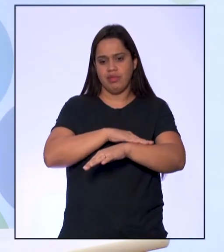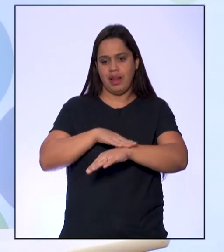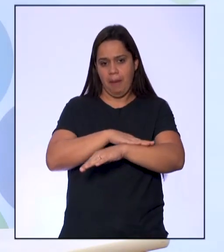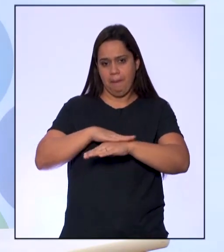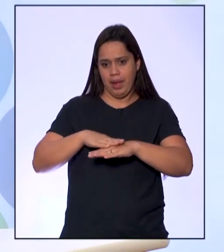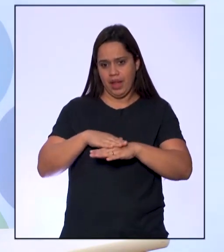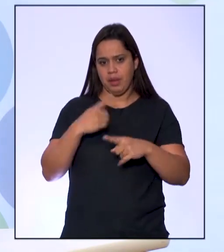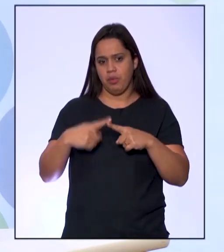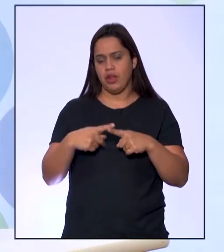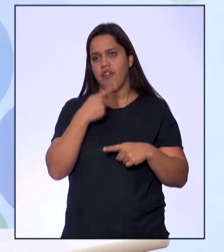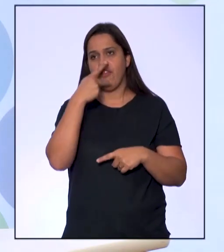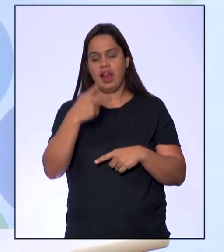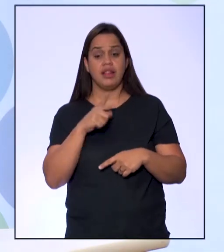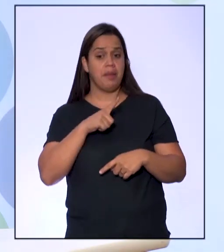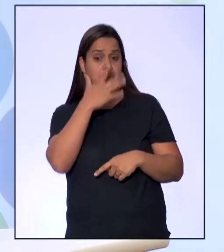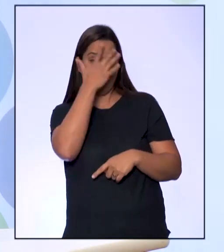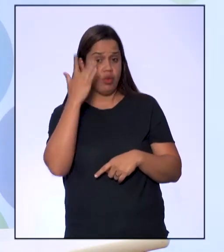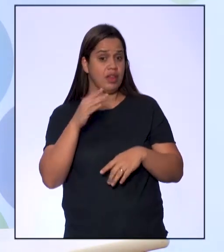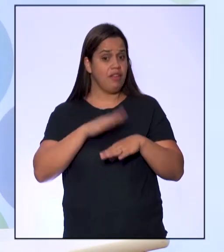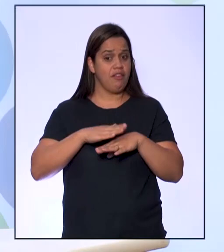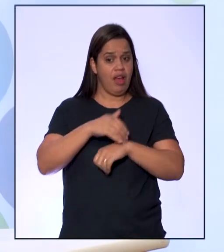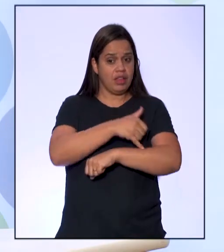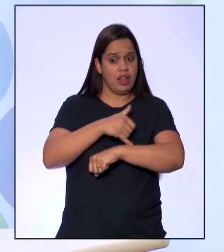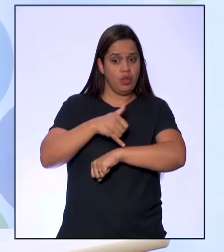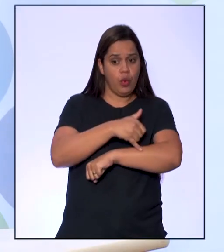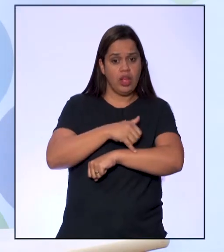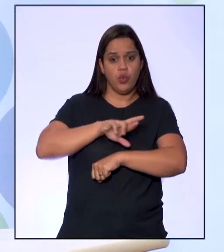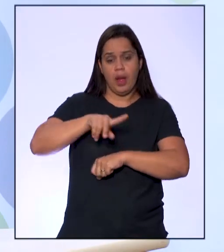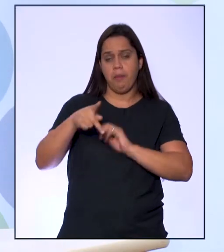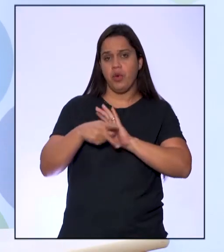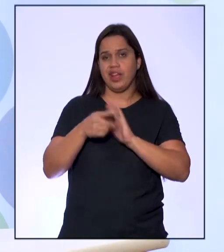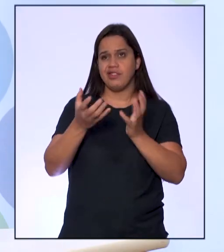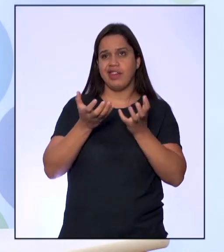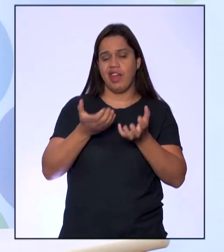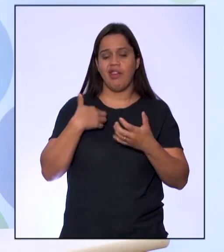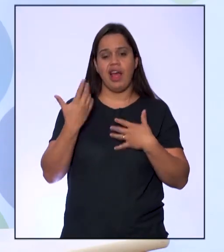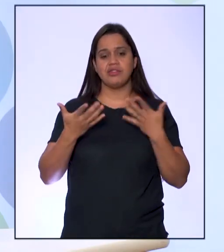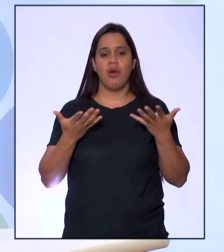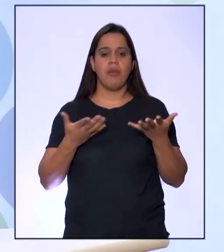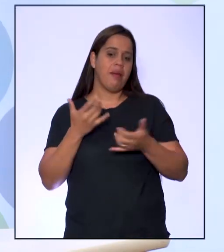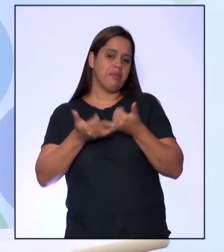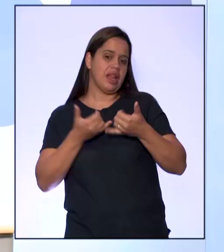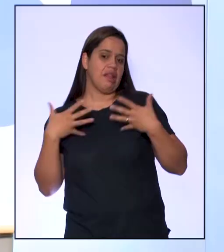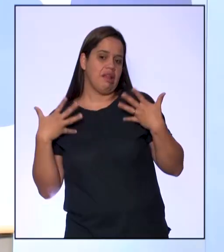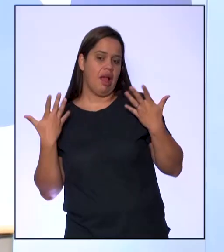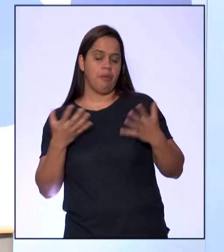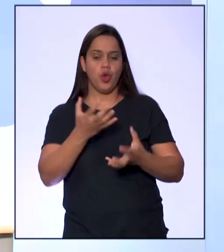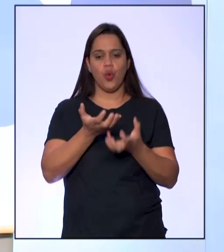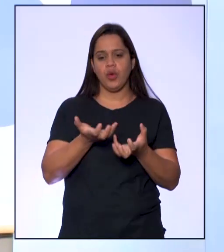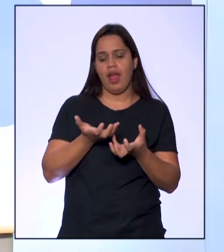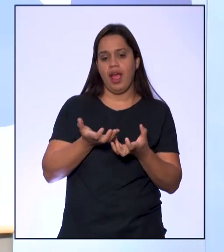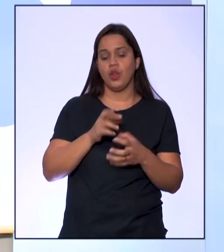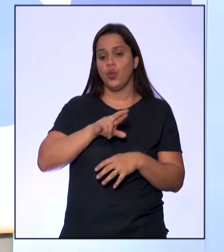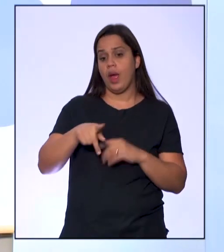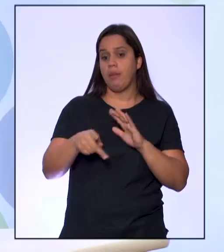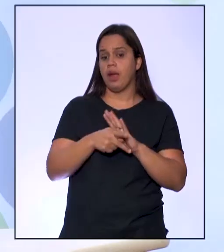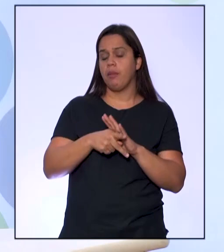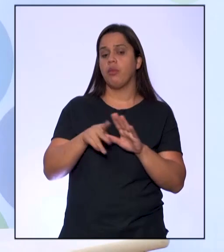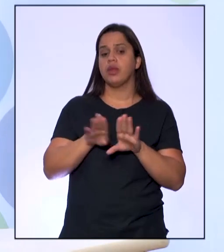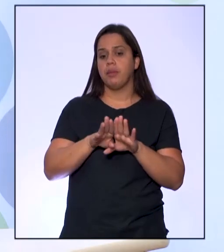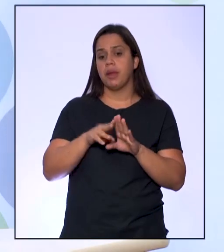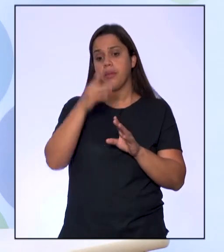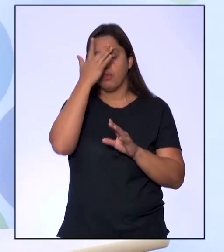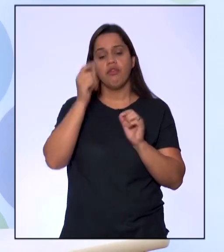lazer. Ah, eu quero fazer uma tatuagem e pronto. Ela também tem uma forma estética para cobrir as cicatrizes. Então,